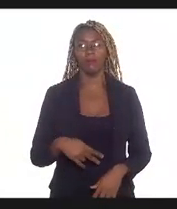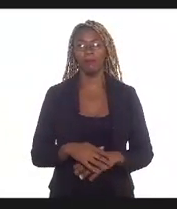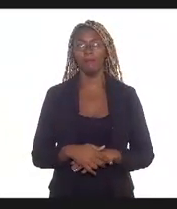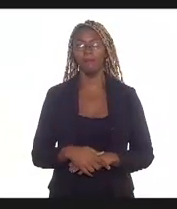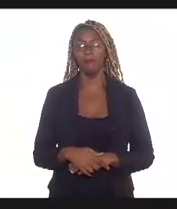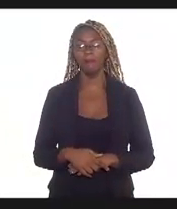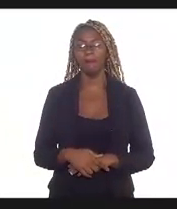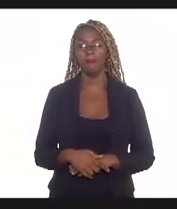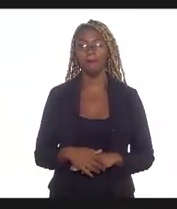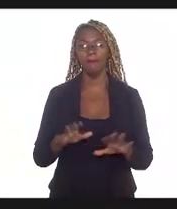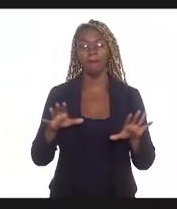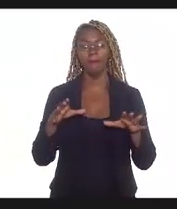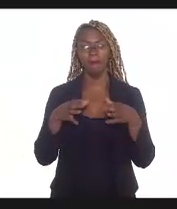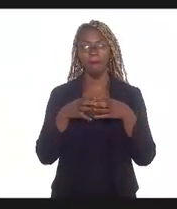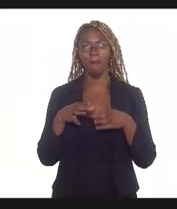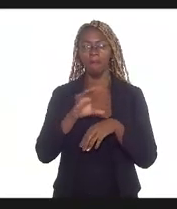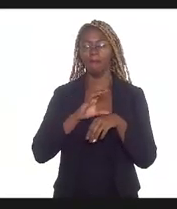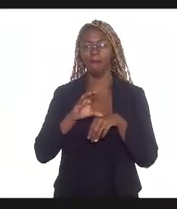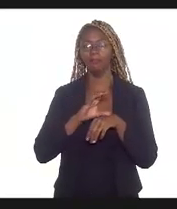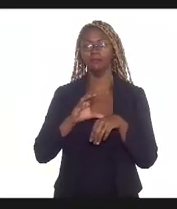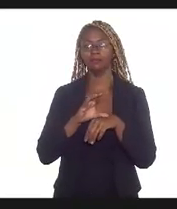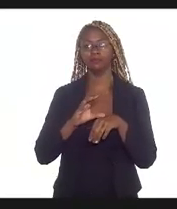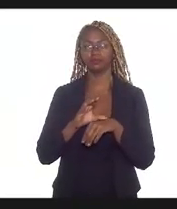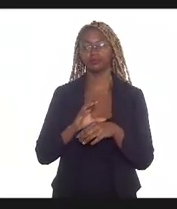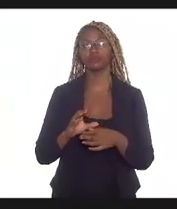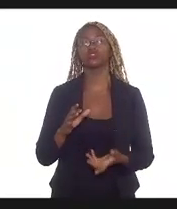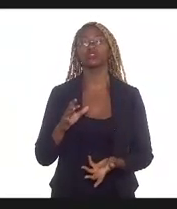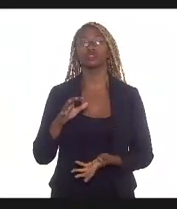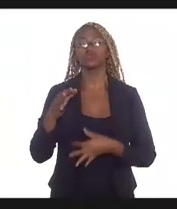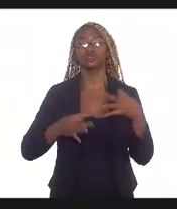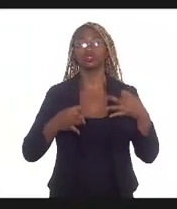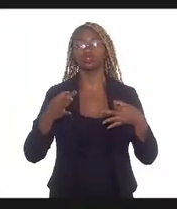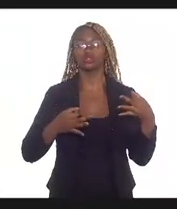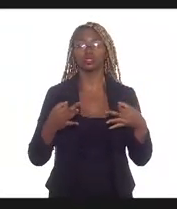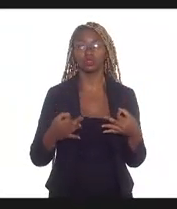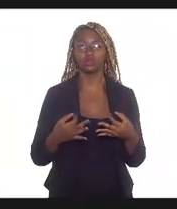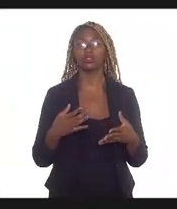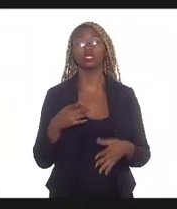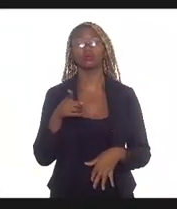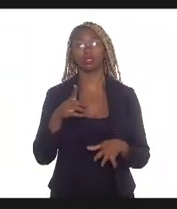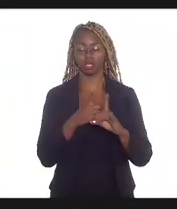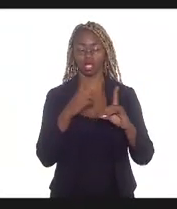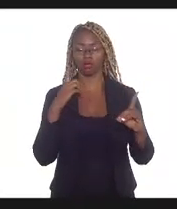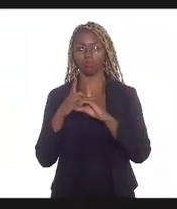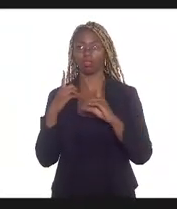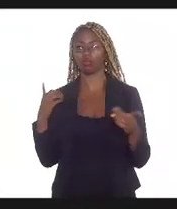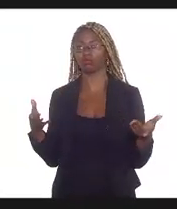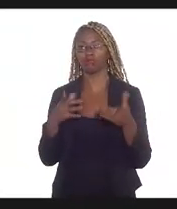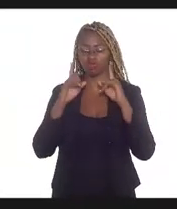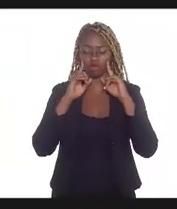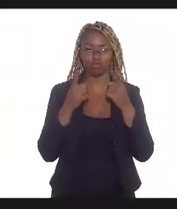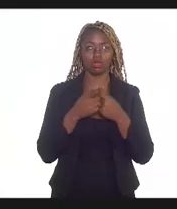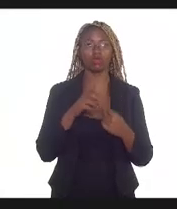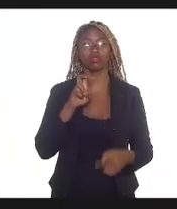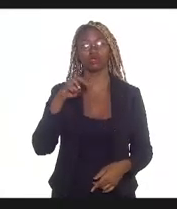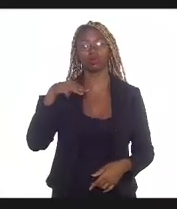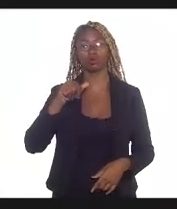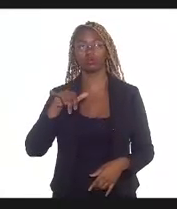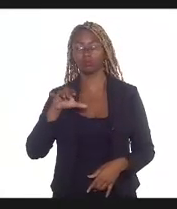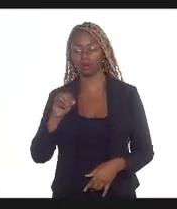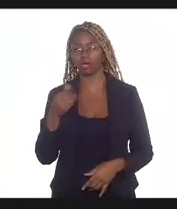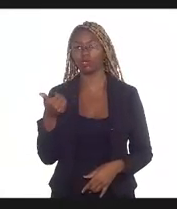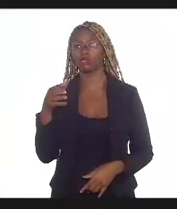suplentes da Comissão de Constituição e Justiça para a 5ª reunião extraordinária remota, ser realizada no dia 5 de maio de 2021, às 10 horas, através